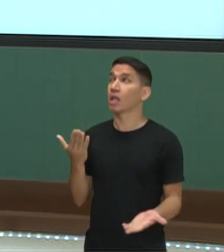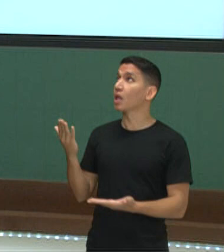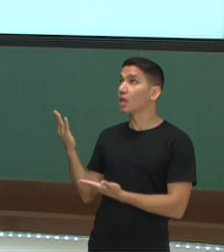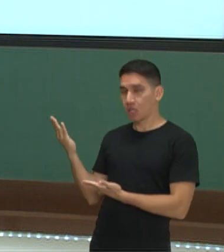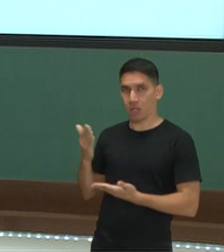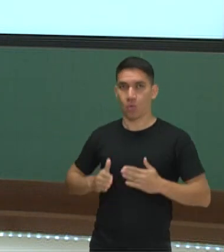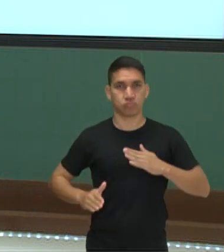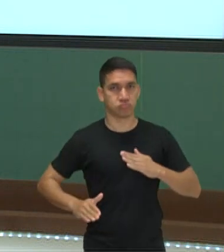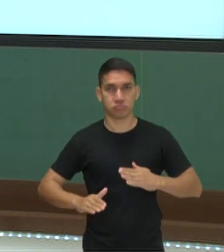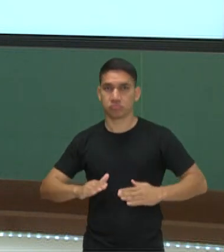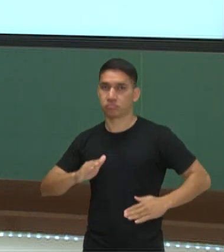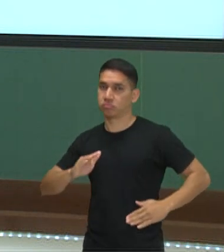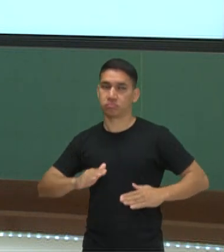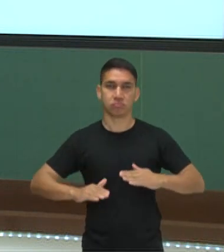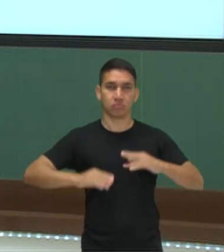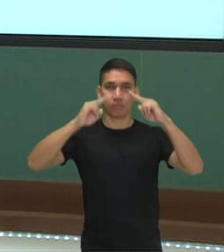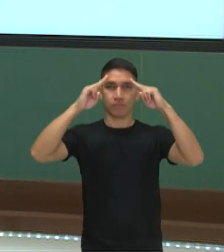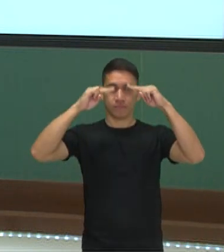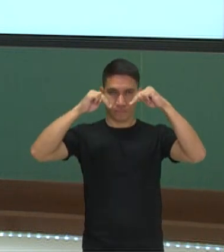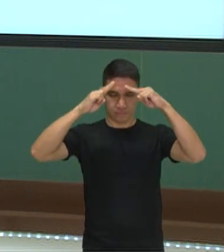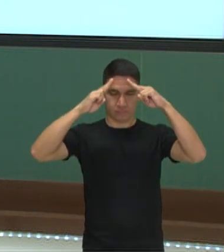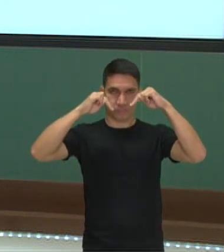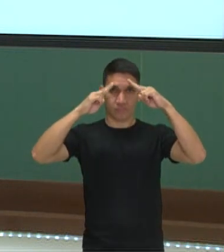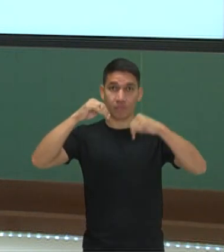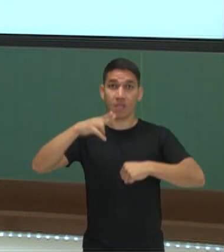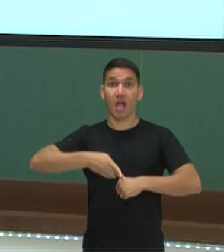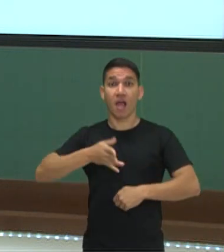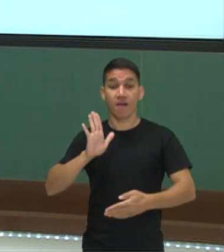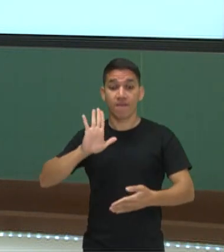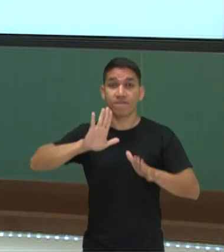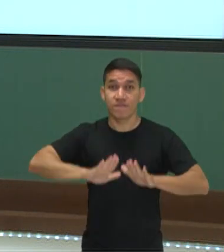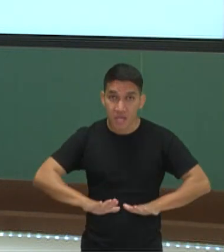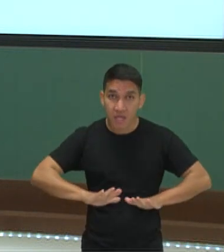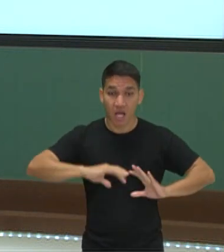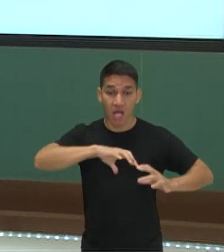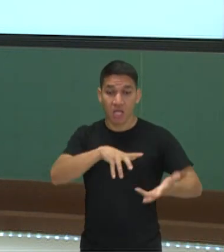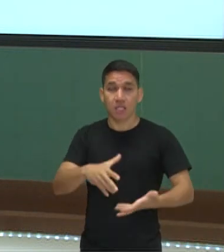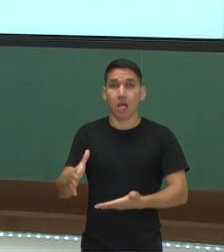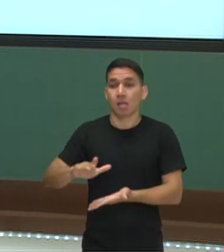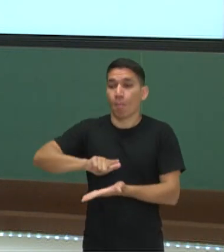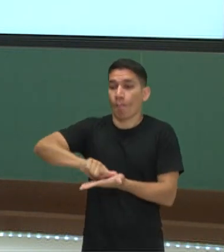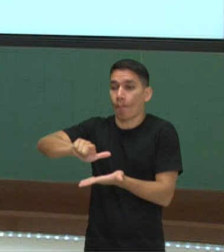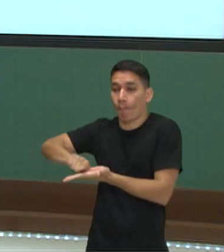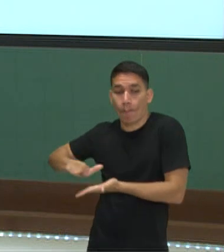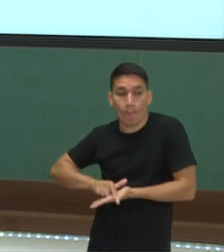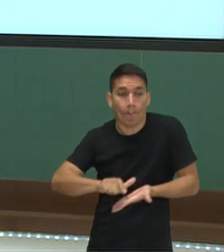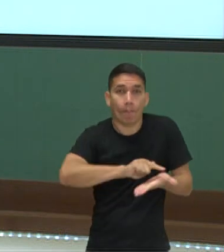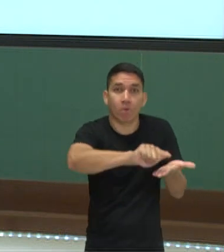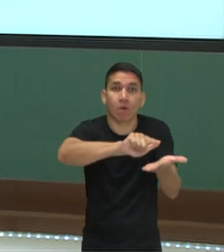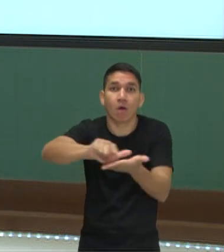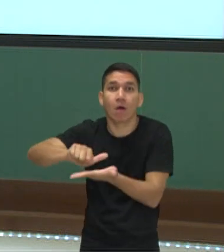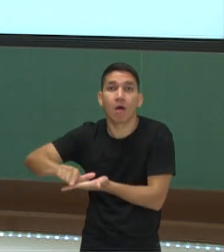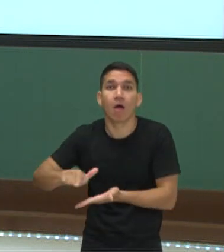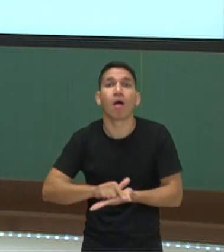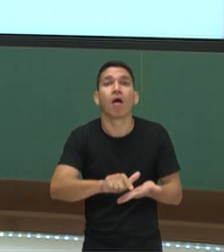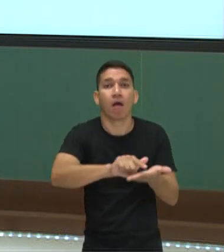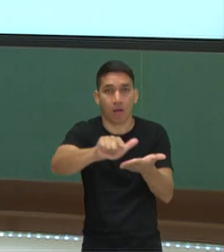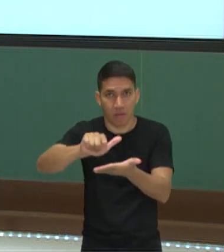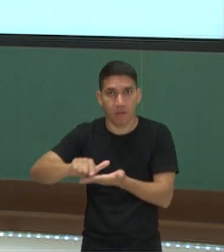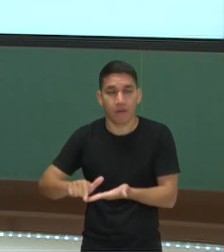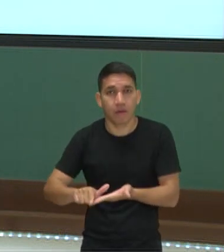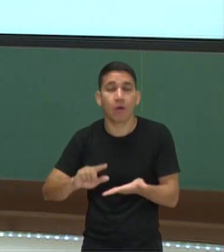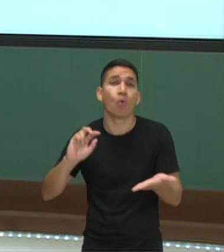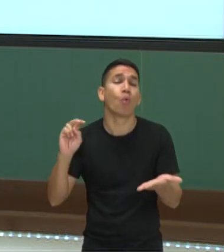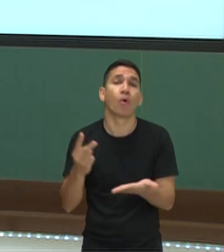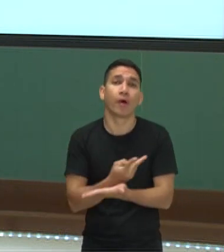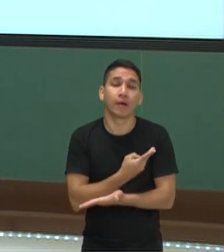o robozinho, fica no planeta Terra limpando. Ele é um robô que limpa. E o planeta Terra